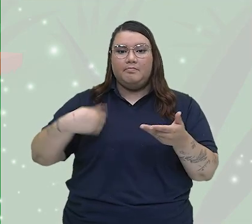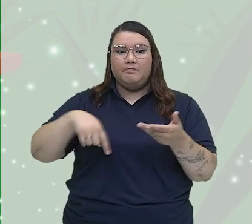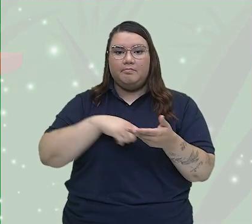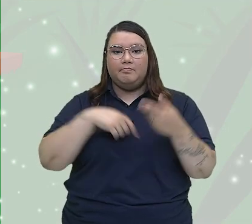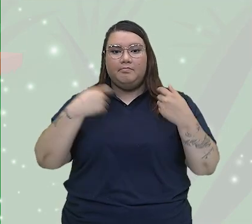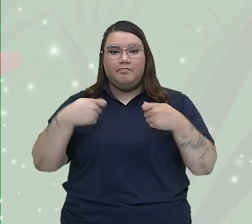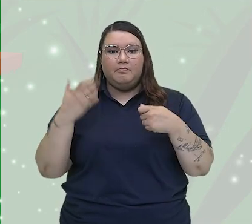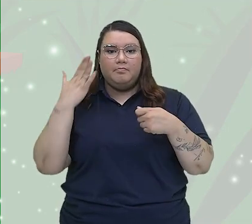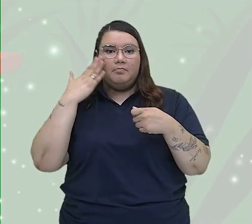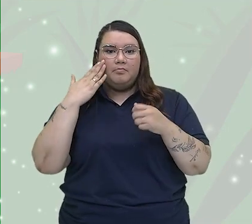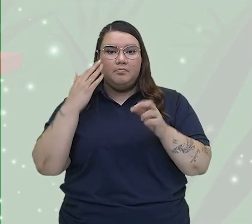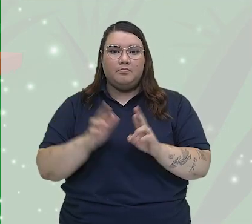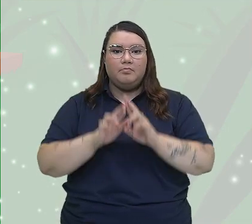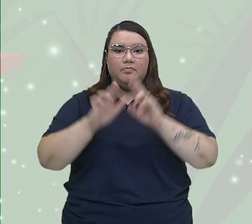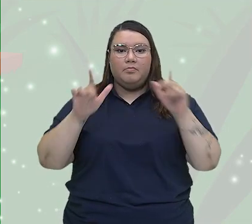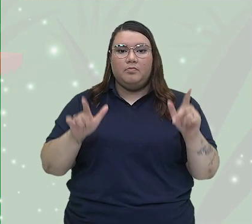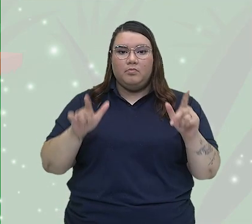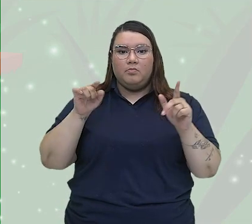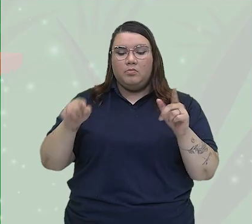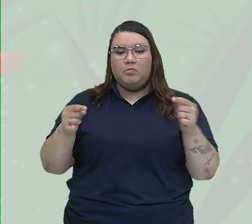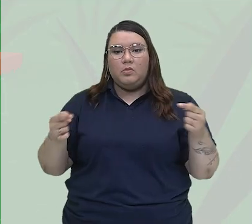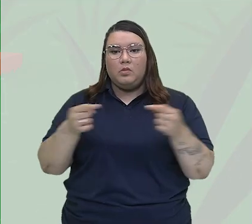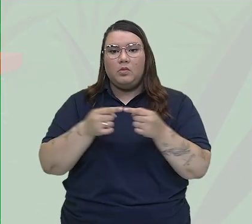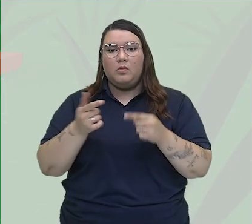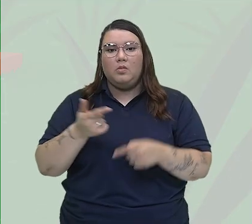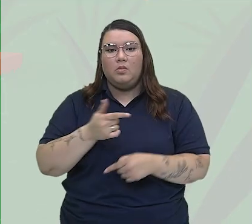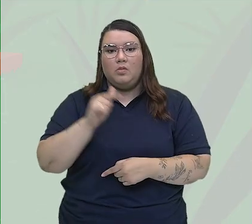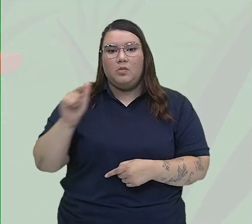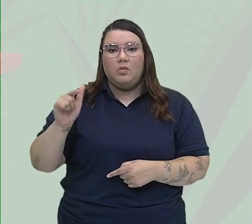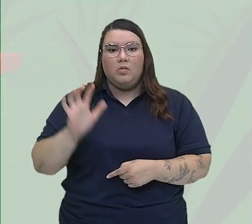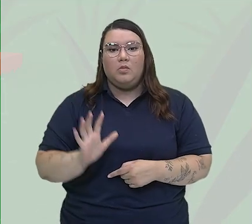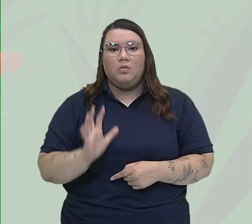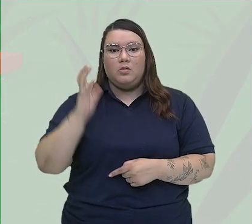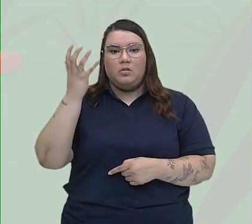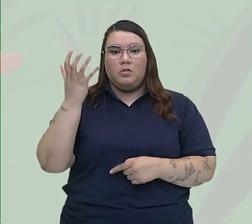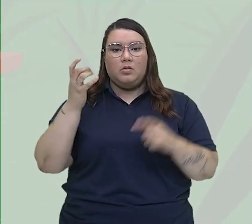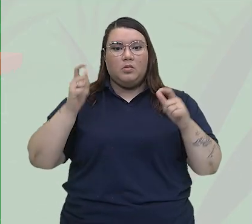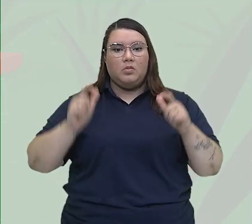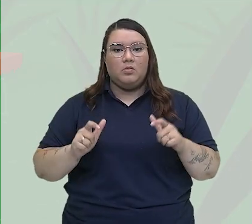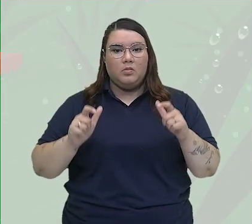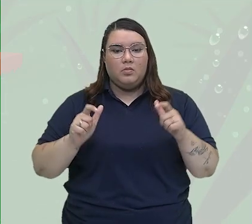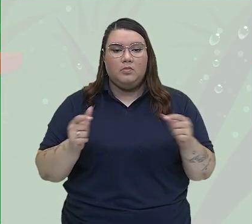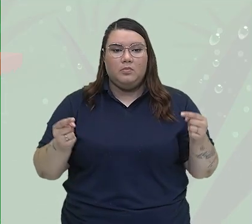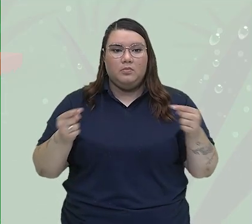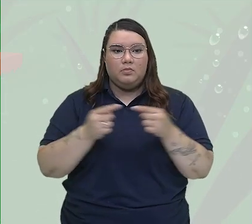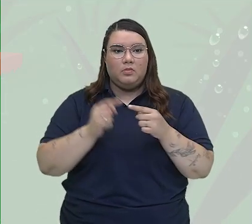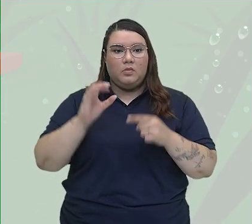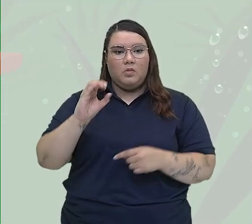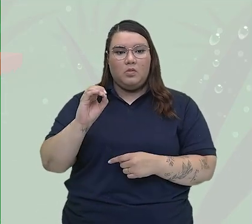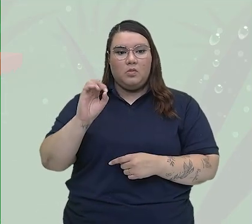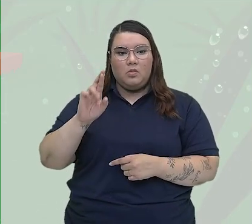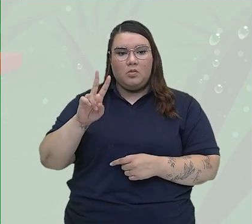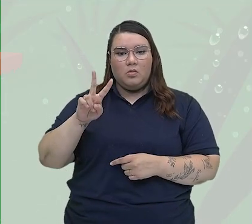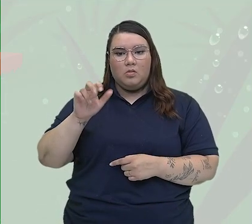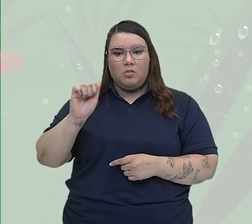diferenciar a precipitação de uma outra questão que acontece na natureza, que é a questão do orvalho. O orvalho, ele